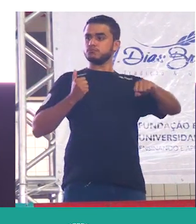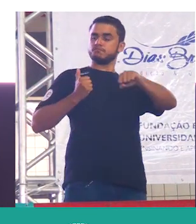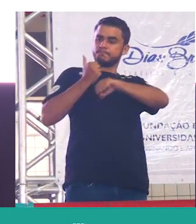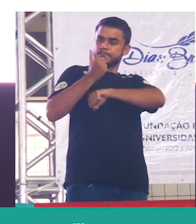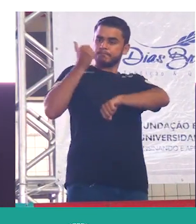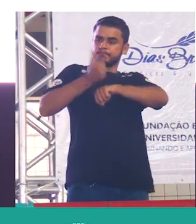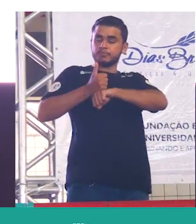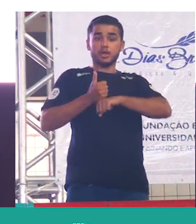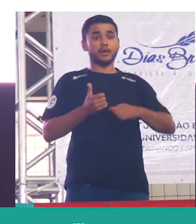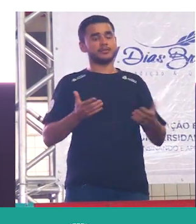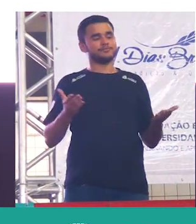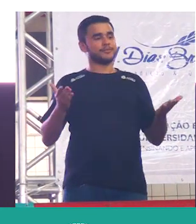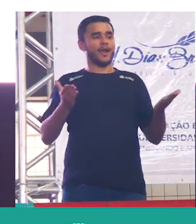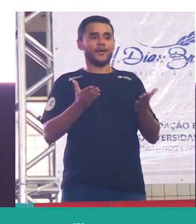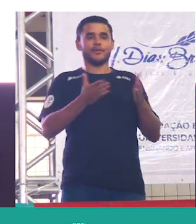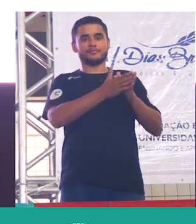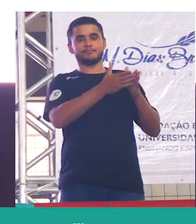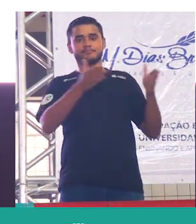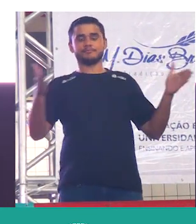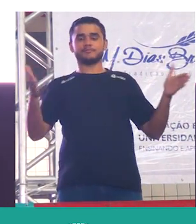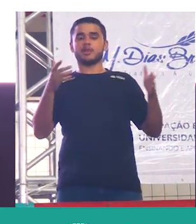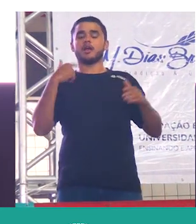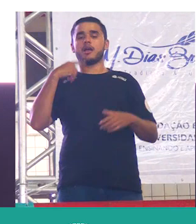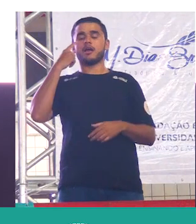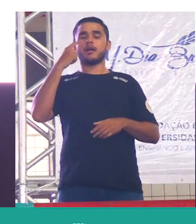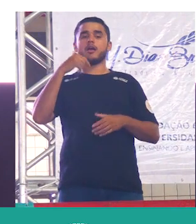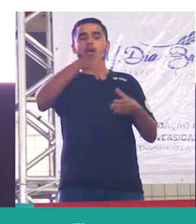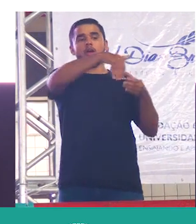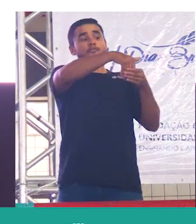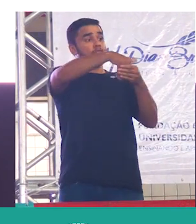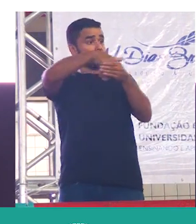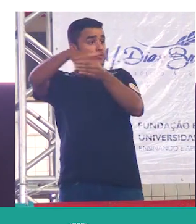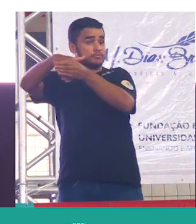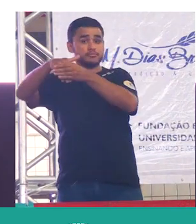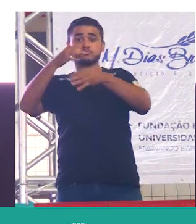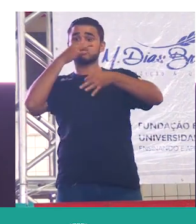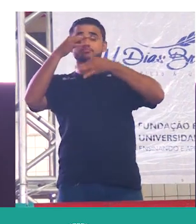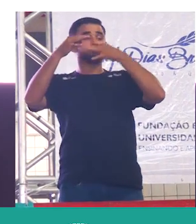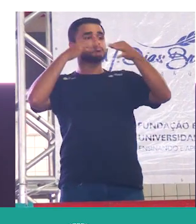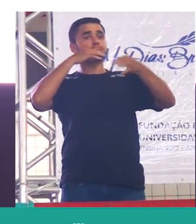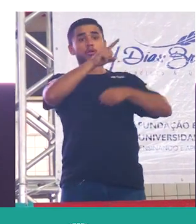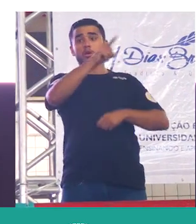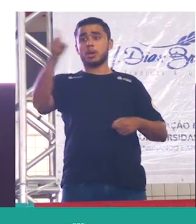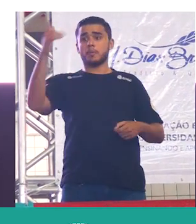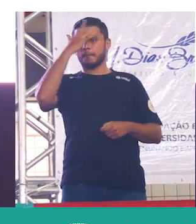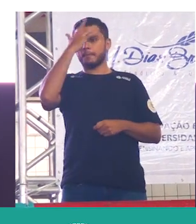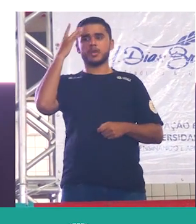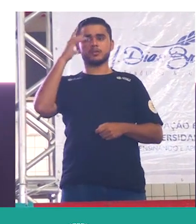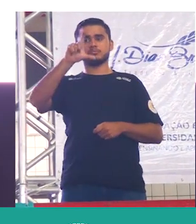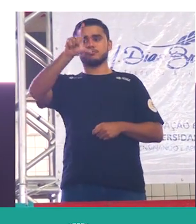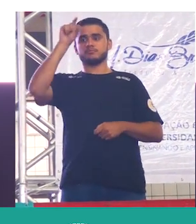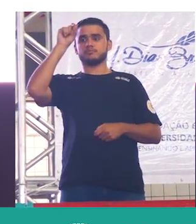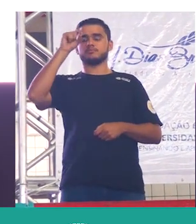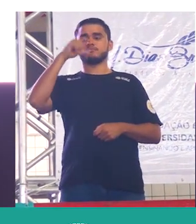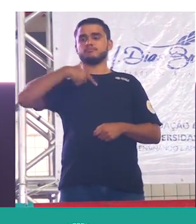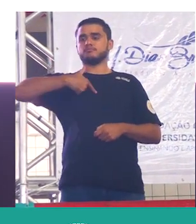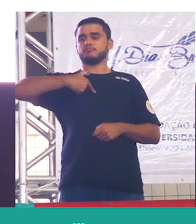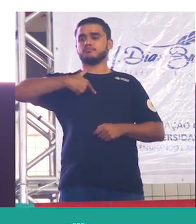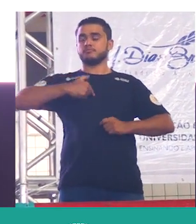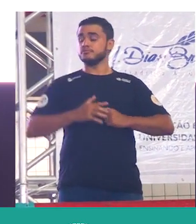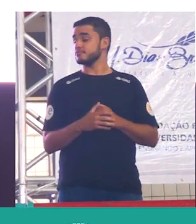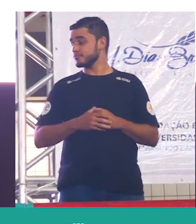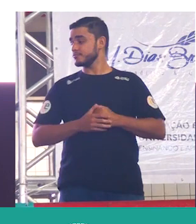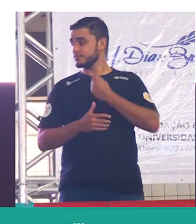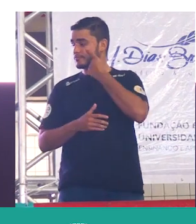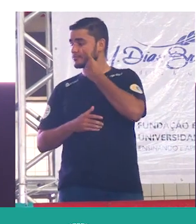foi eleito num processo de voto direto. O povo elegeu Vargas. Observem